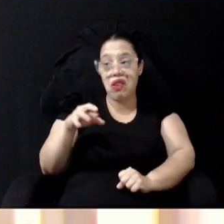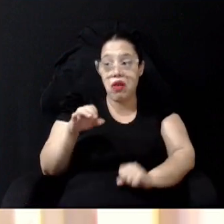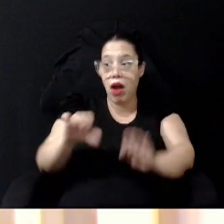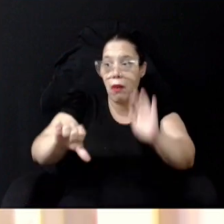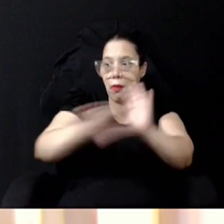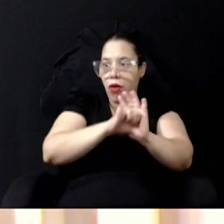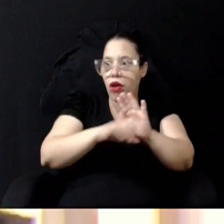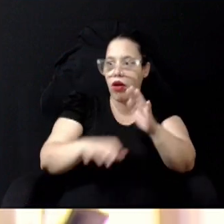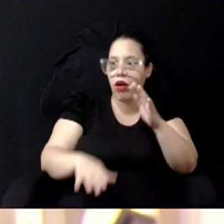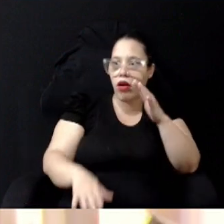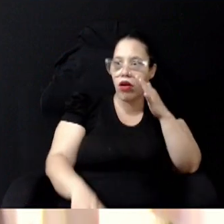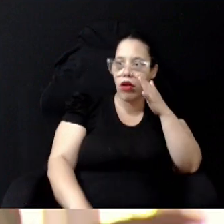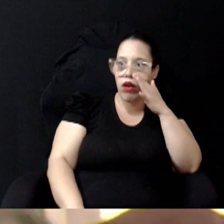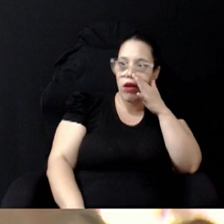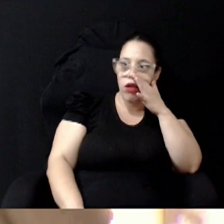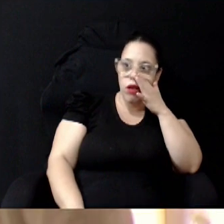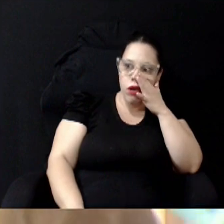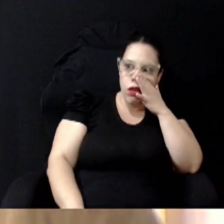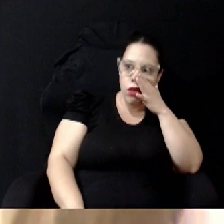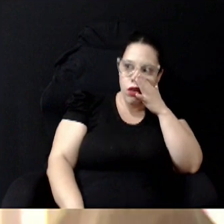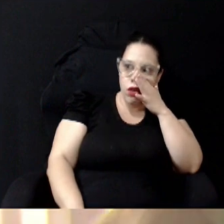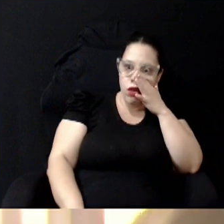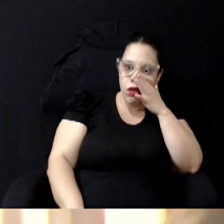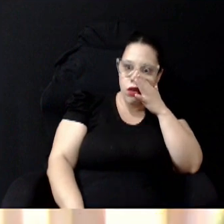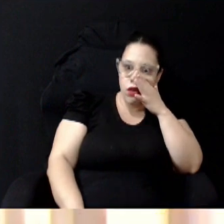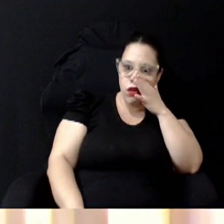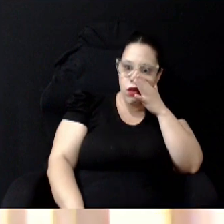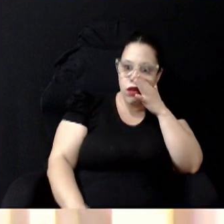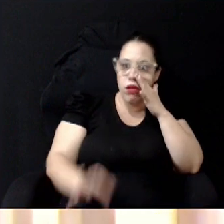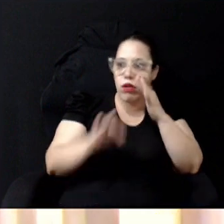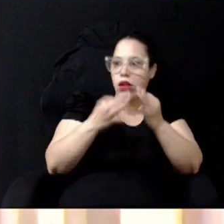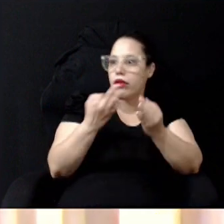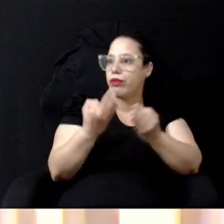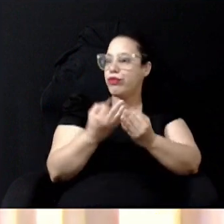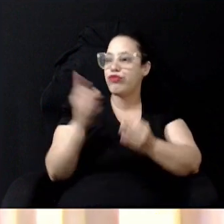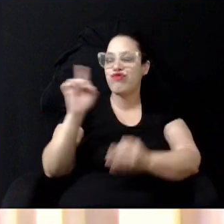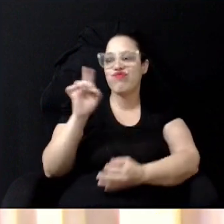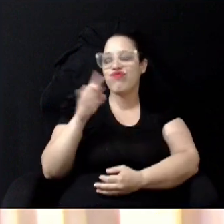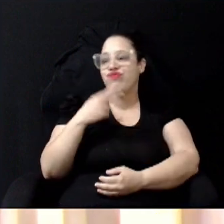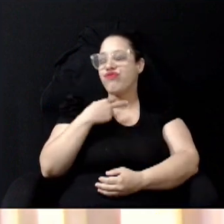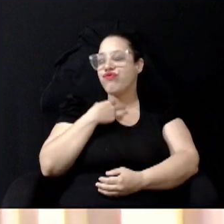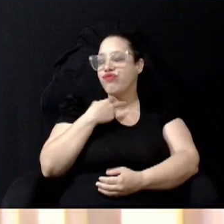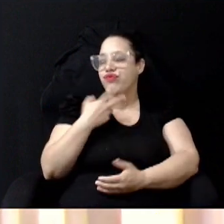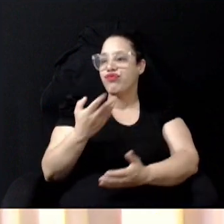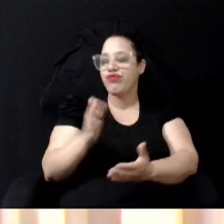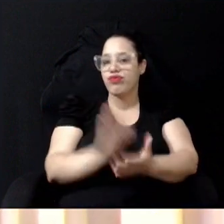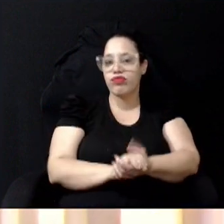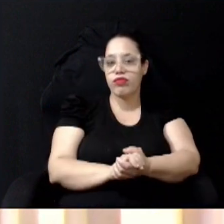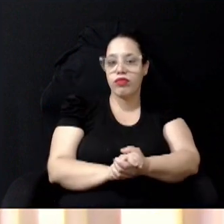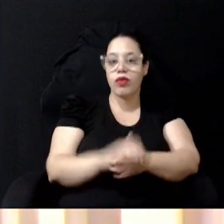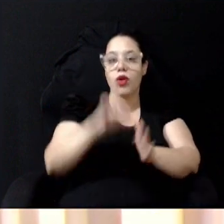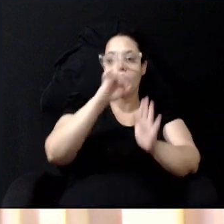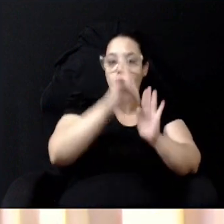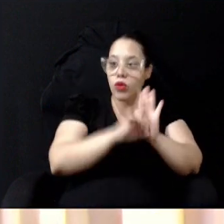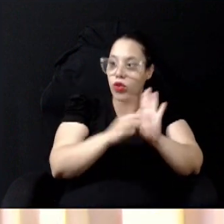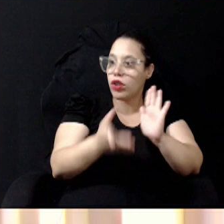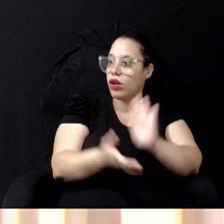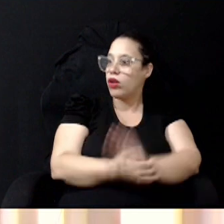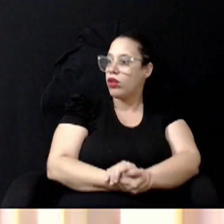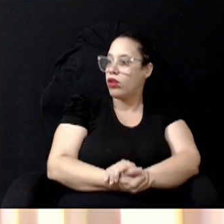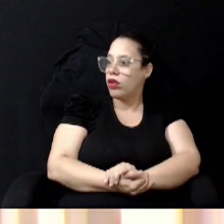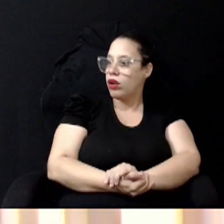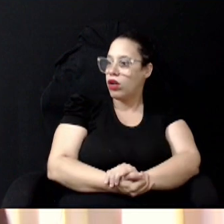é irregular, mas a família não tinha direito, né, não tinha